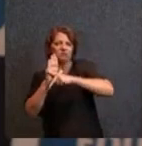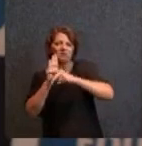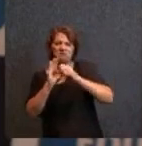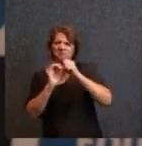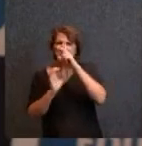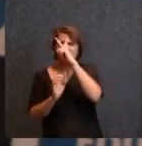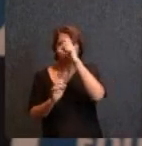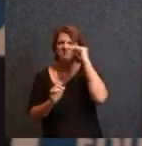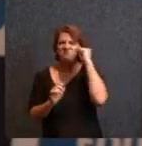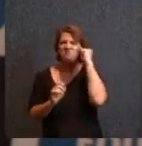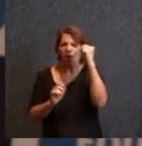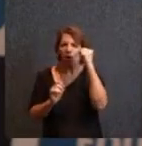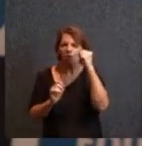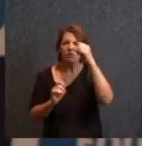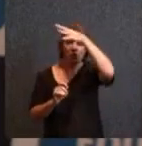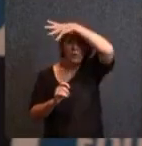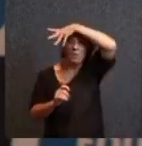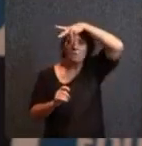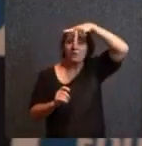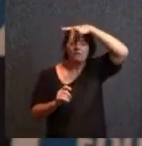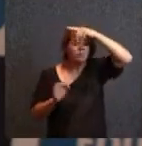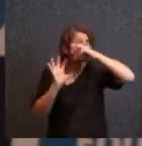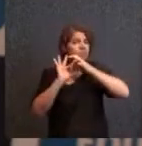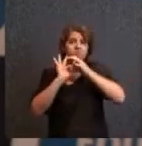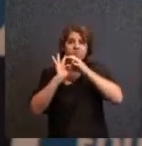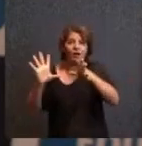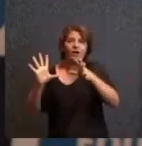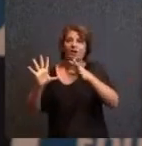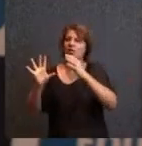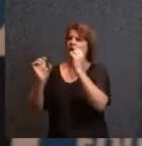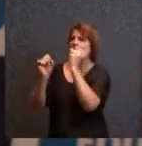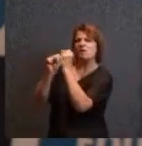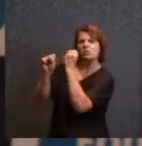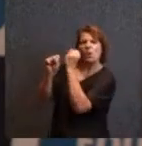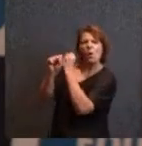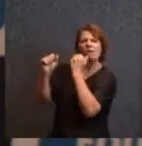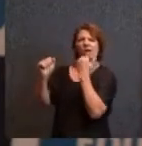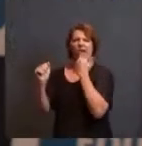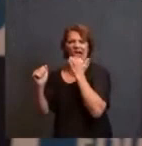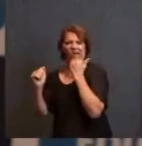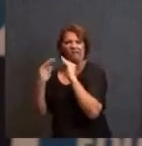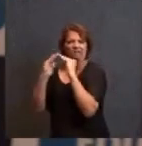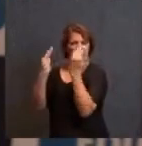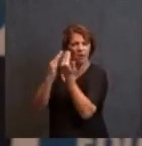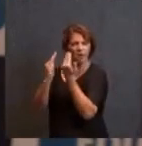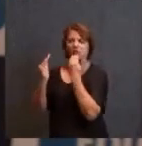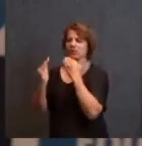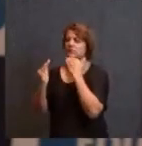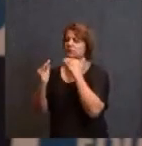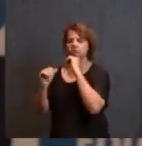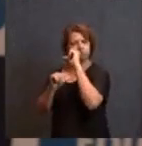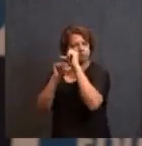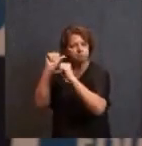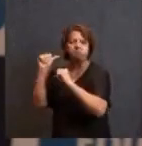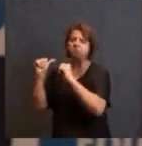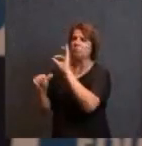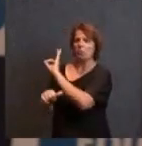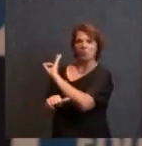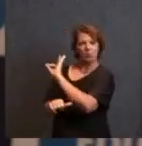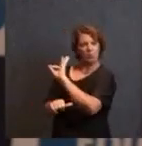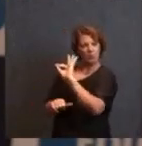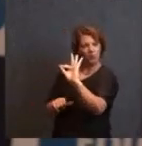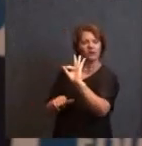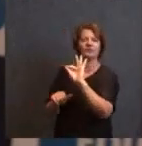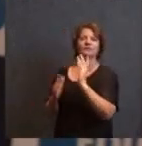prefeito autorizou, minha gente, reformar todas as escolas, algumas com manutenção predial,